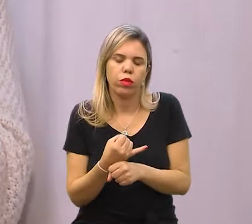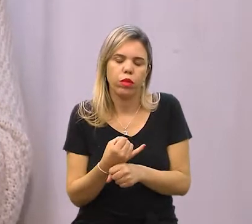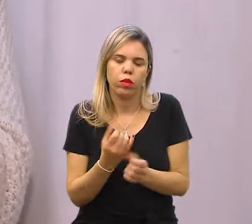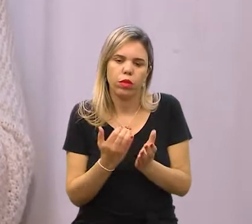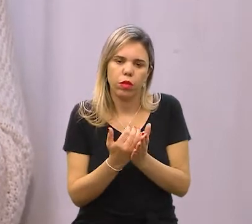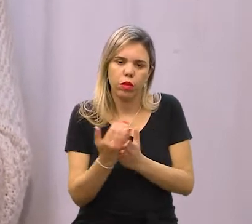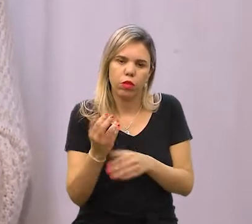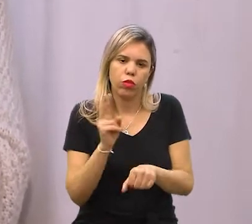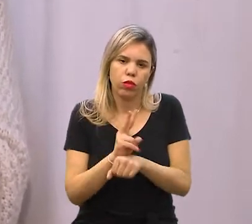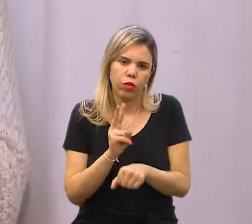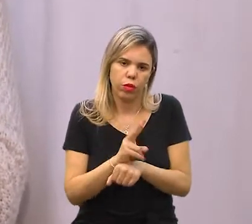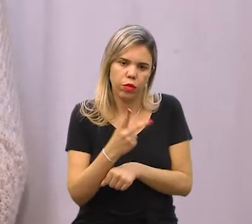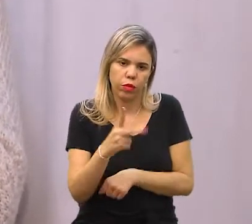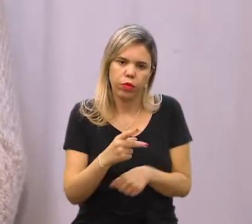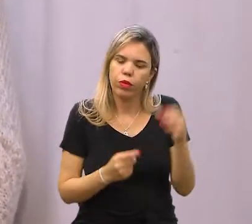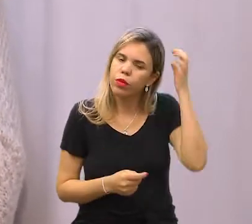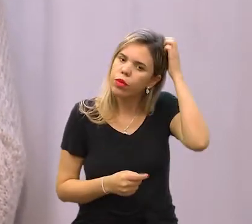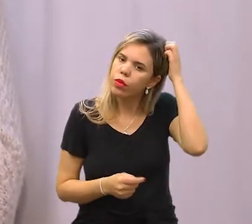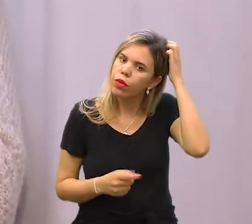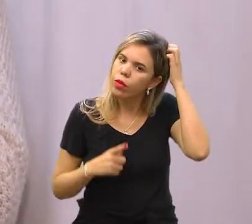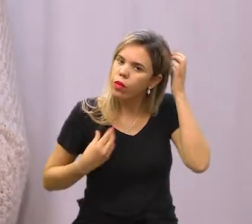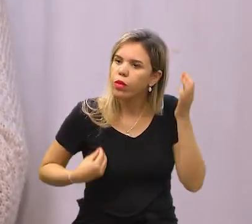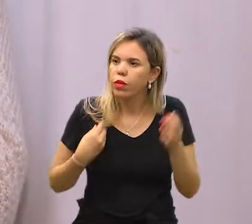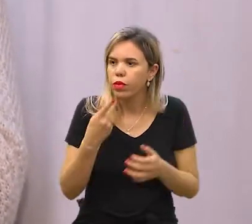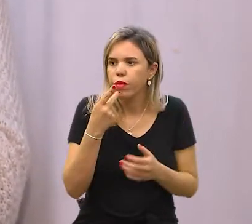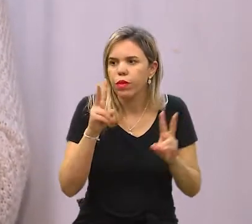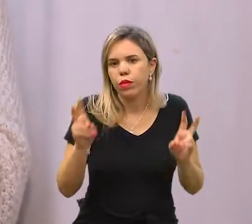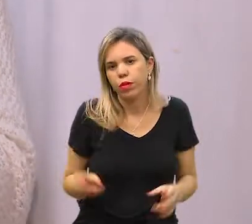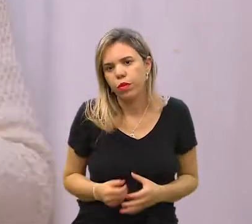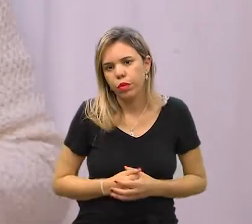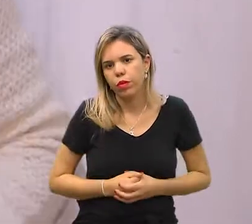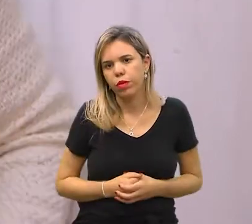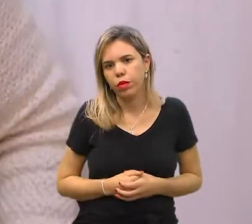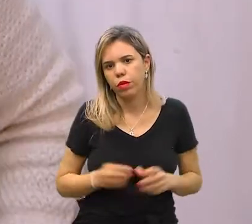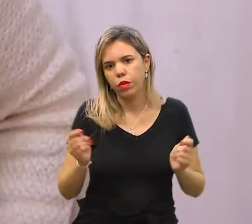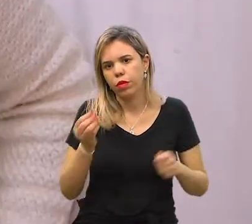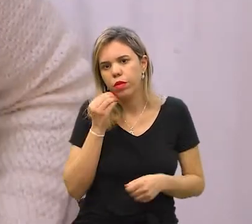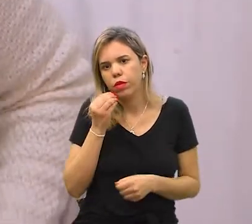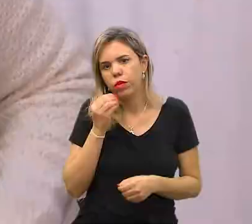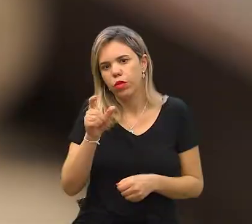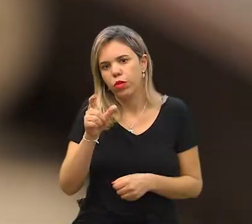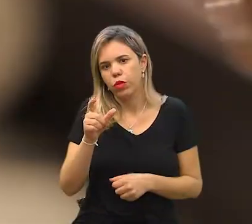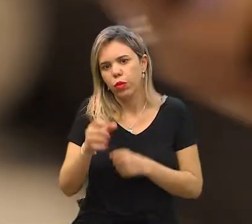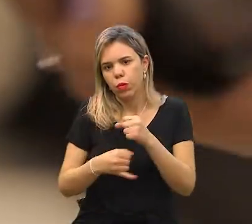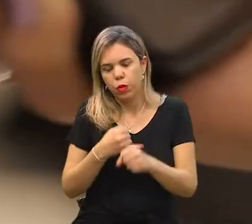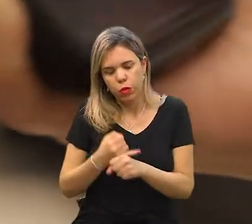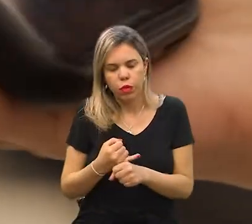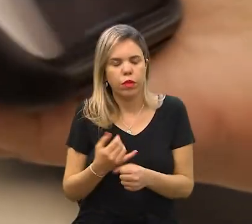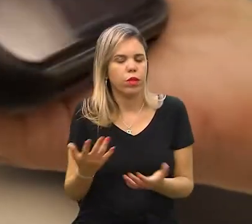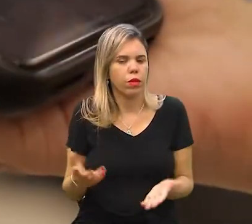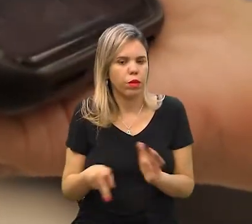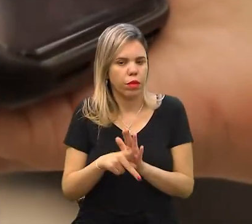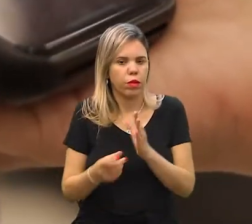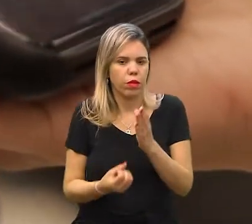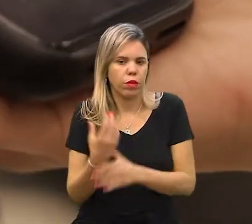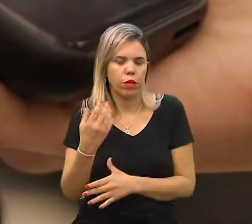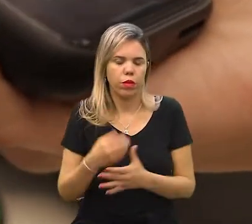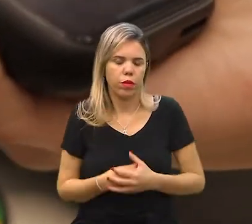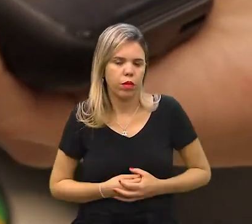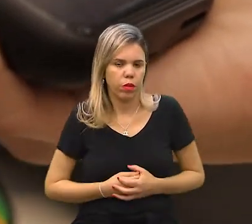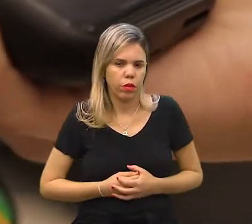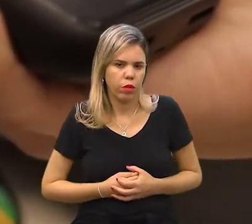vai aumentar a sua proteção. E a gente está aqui falando a respeito da possibilidade do cartão virtual, porque muitas vezes acontece,